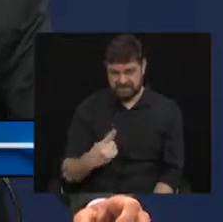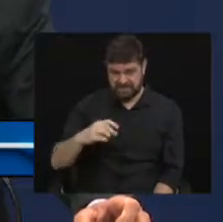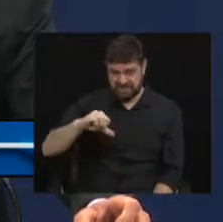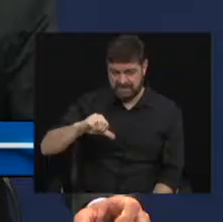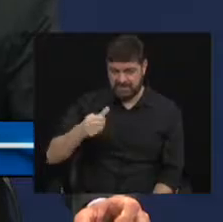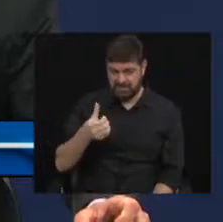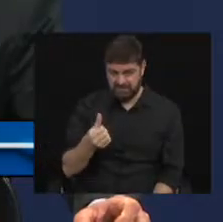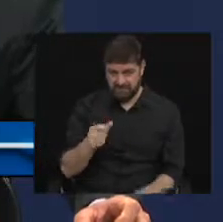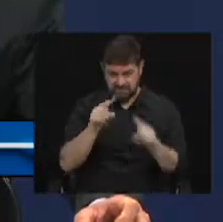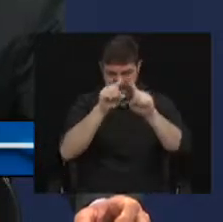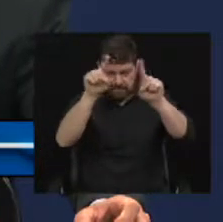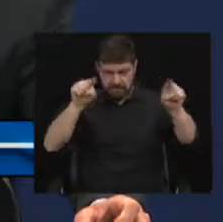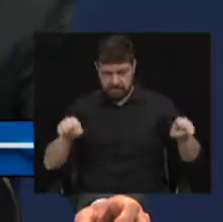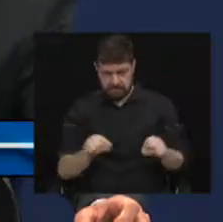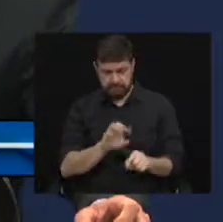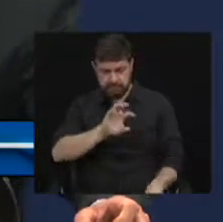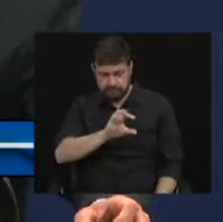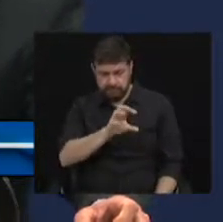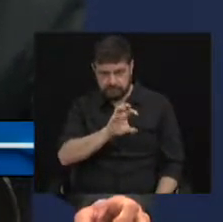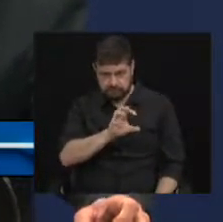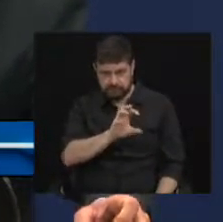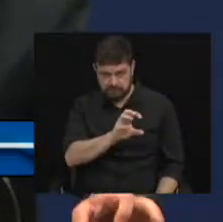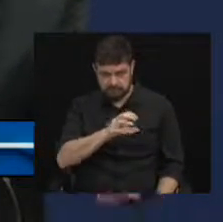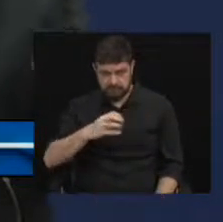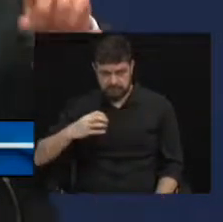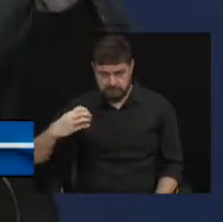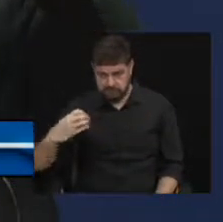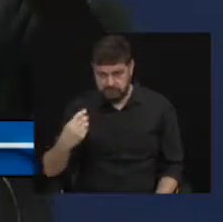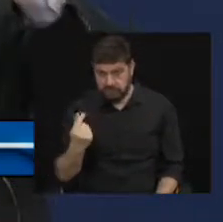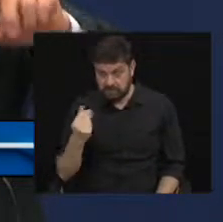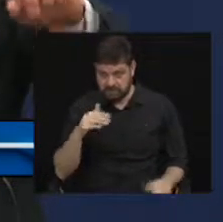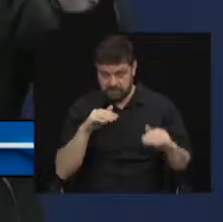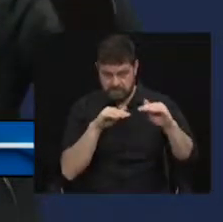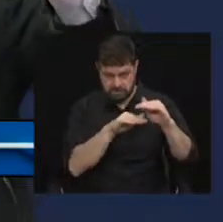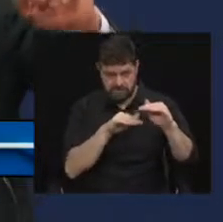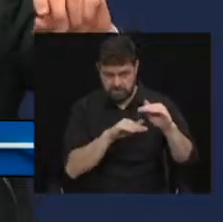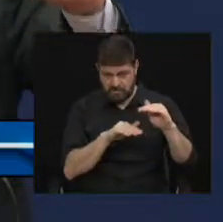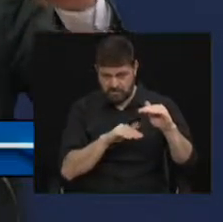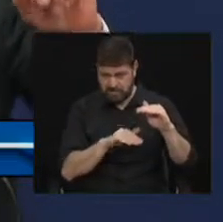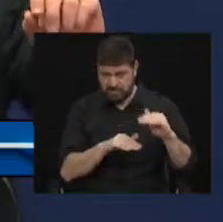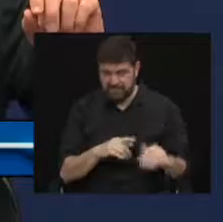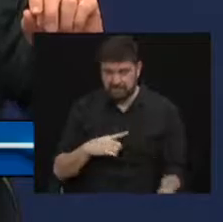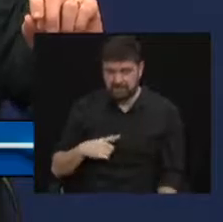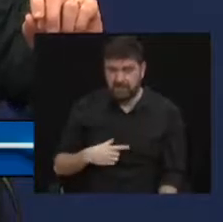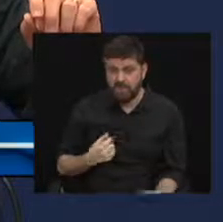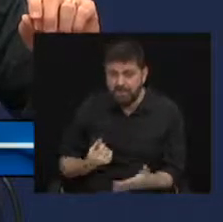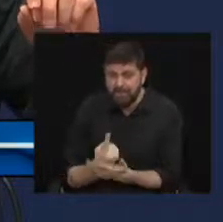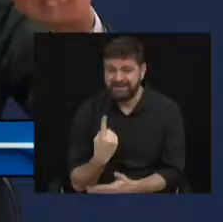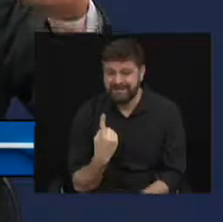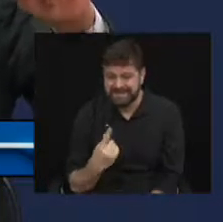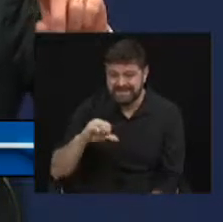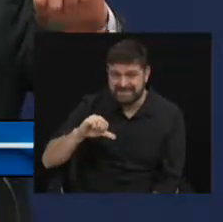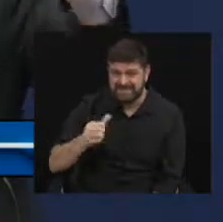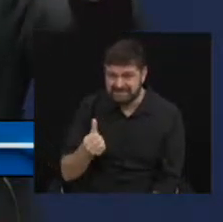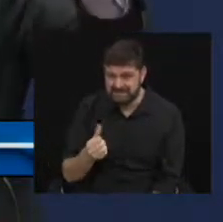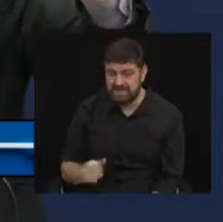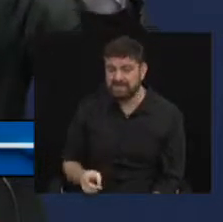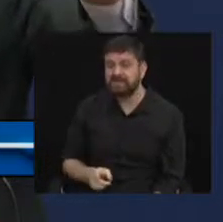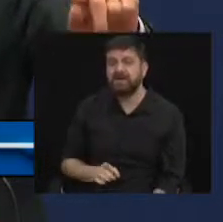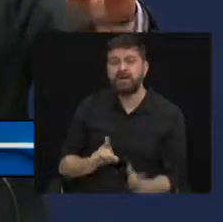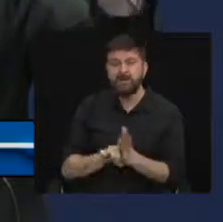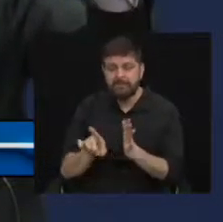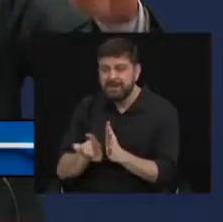literalmente, jogados na lata do lixo, em máquinas de picotar papel, que hoje não são